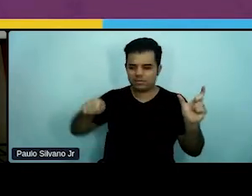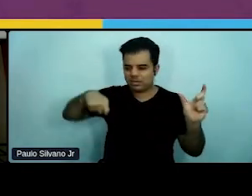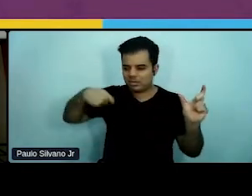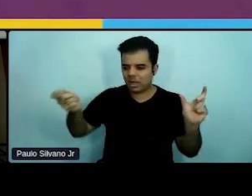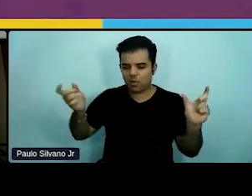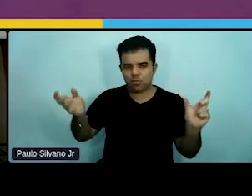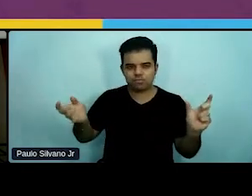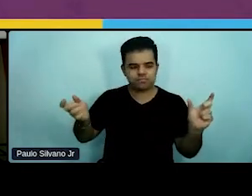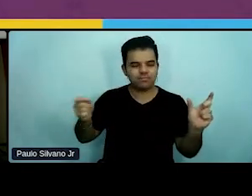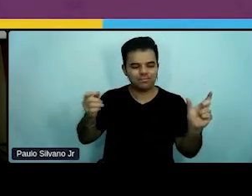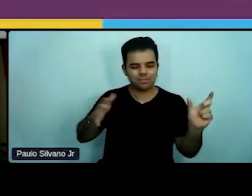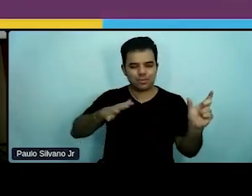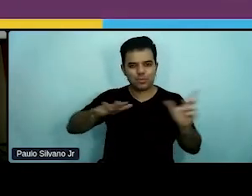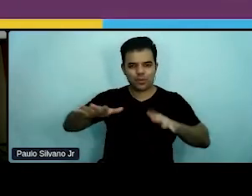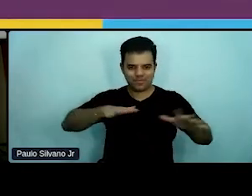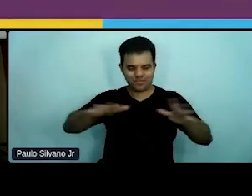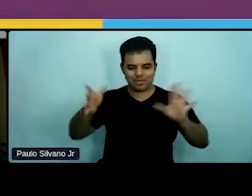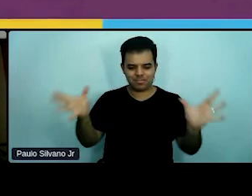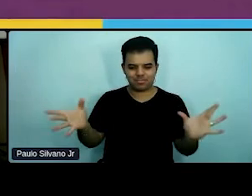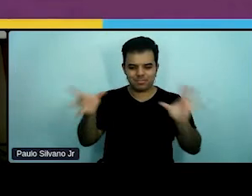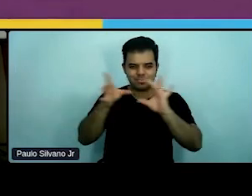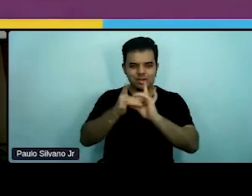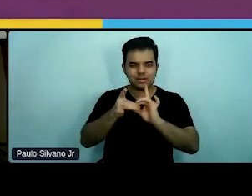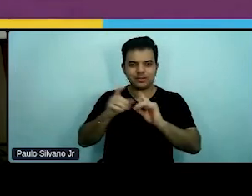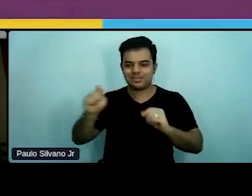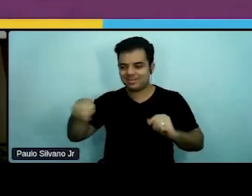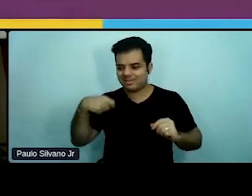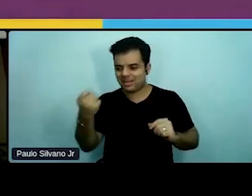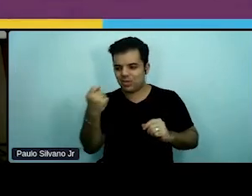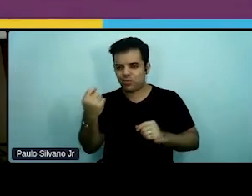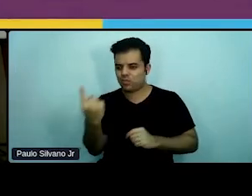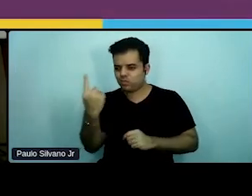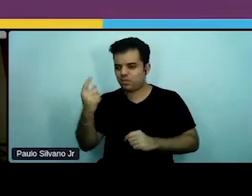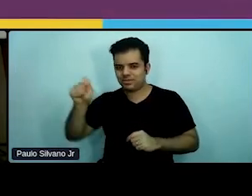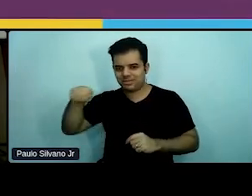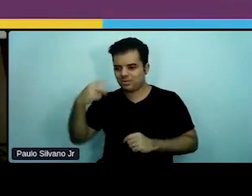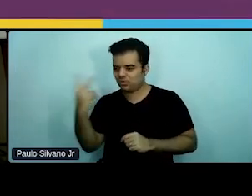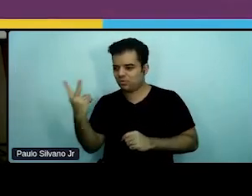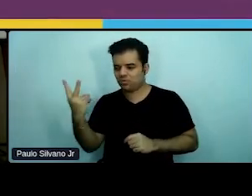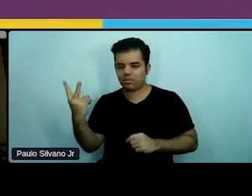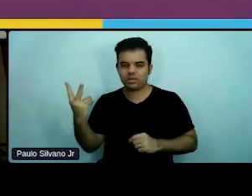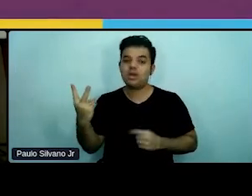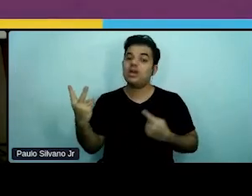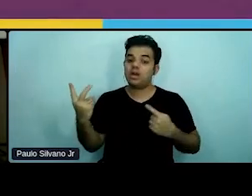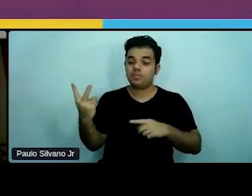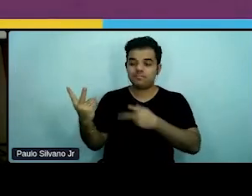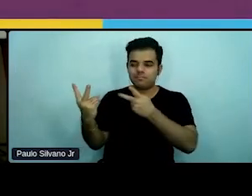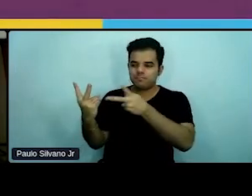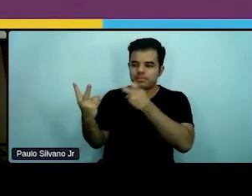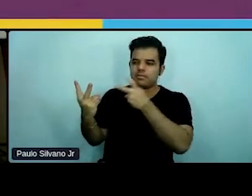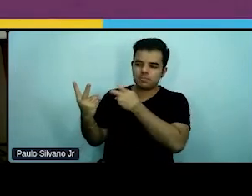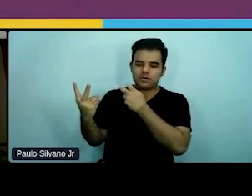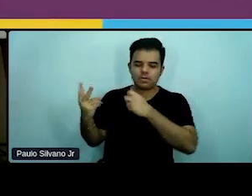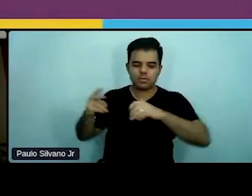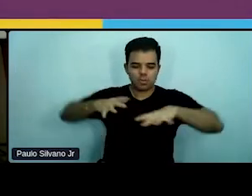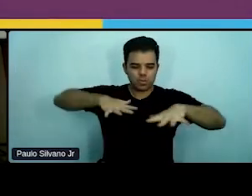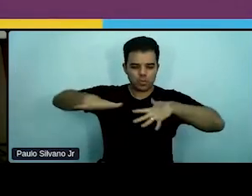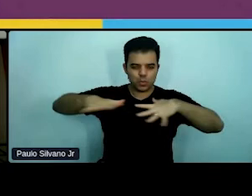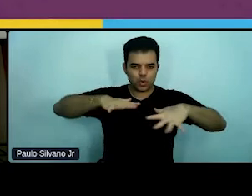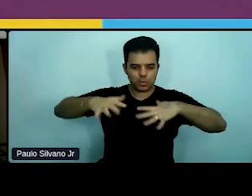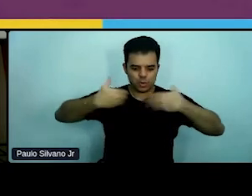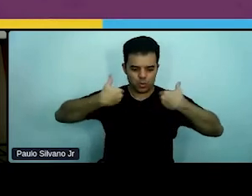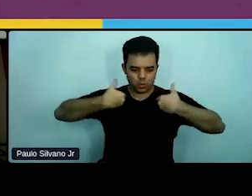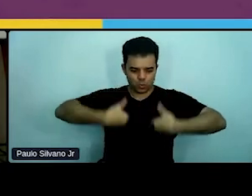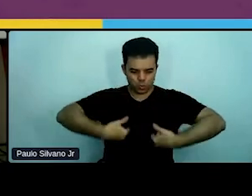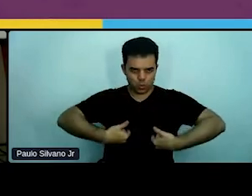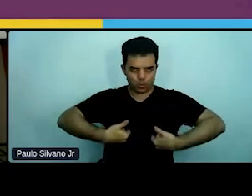determinado movimento, né? Diríamos que o sinal 1 e o sinal 2 são identificadores únicos de movimentos, ou seriam